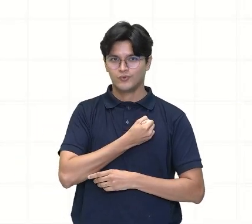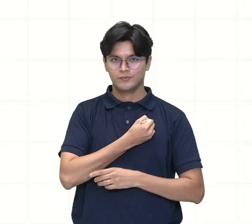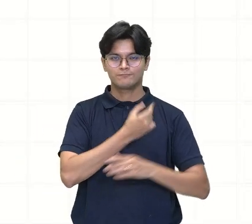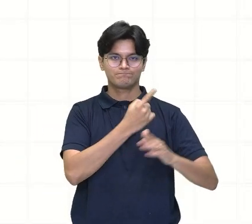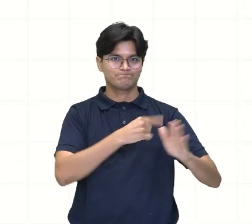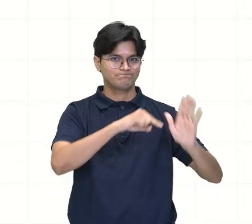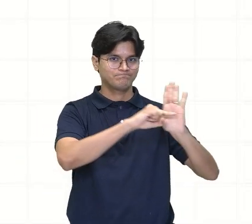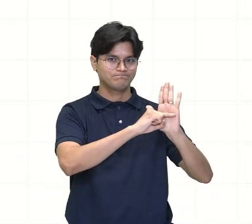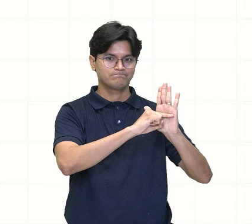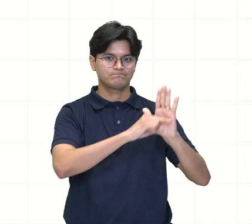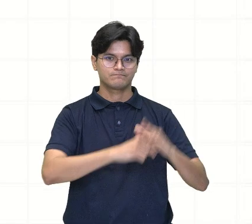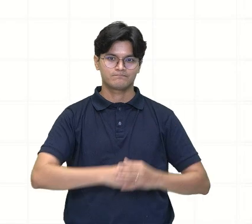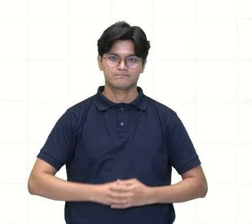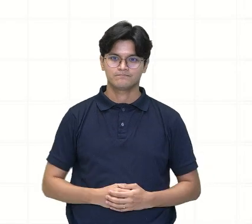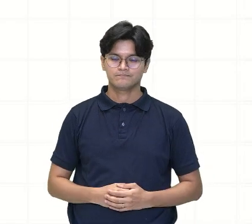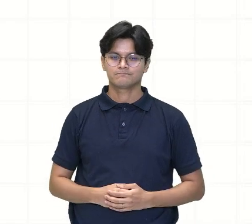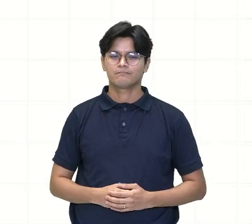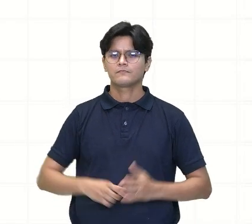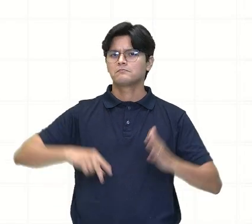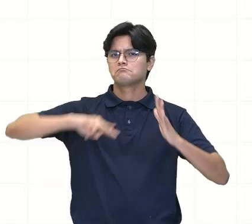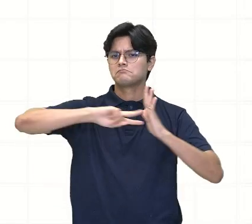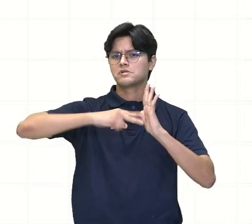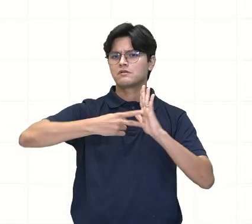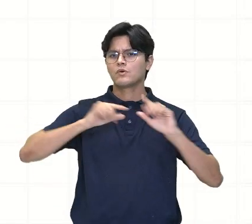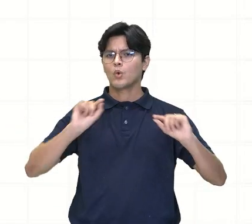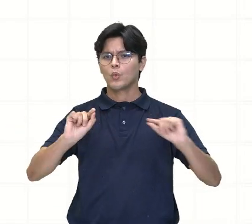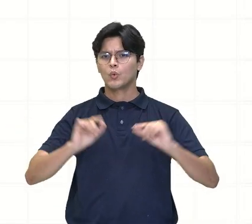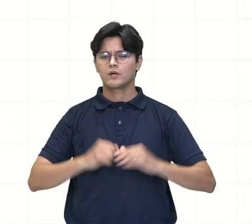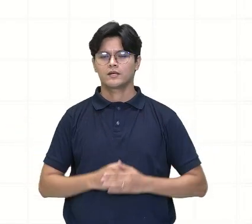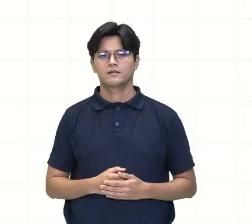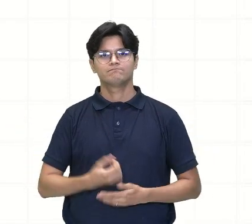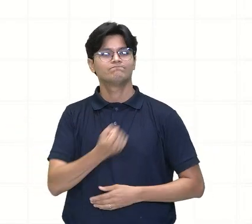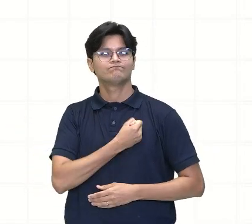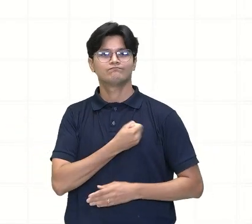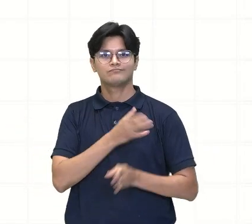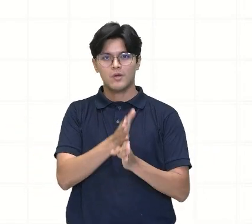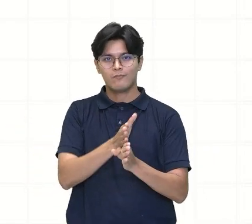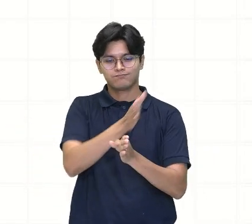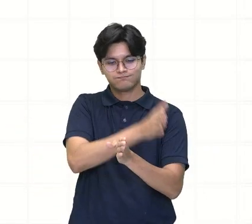inteiros negativos. Ou seja, os números inteiros